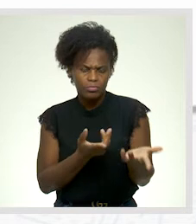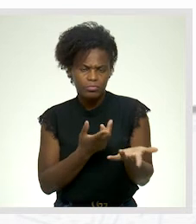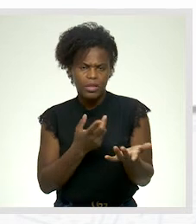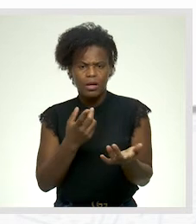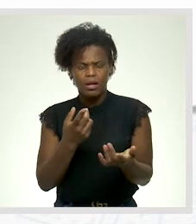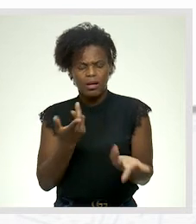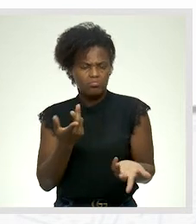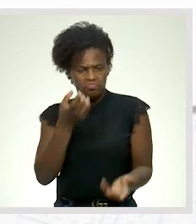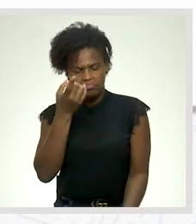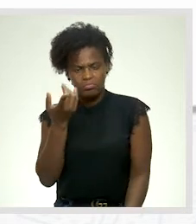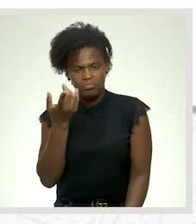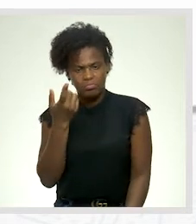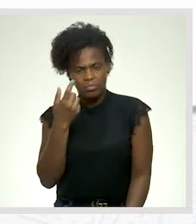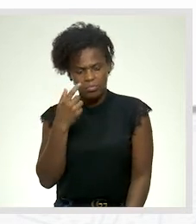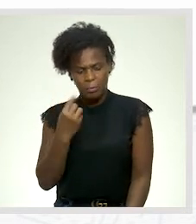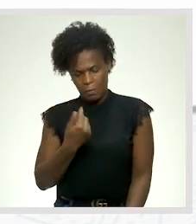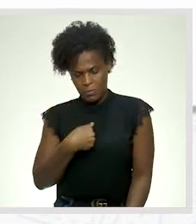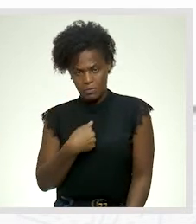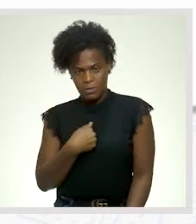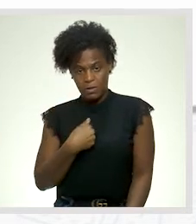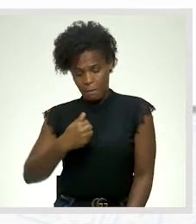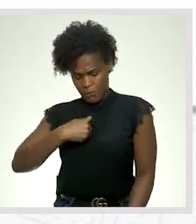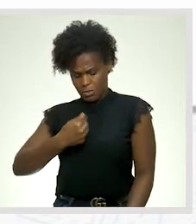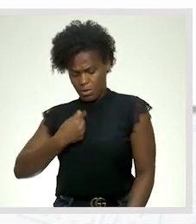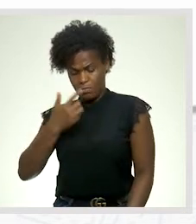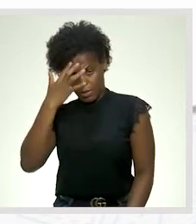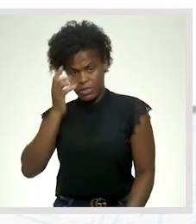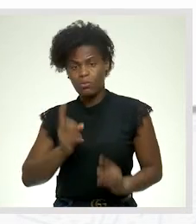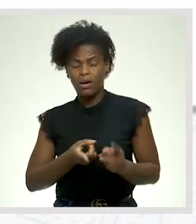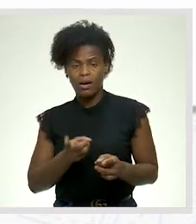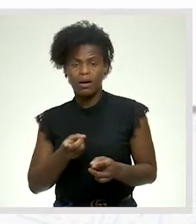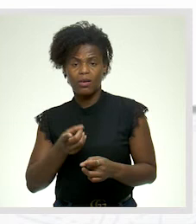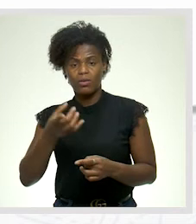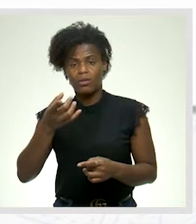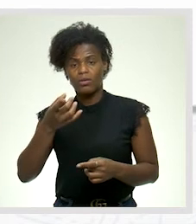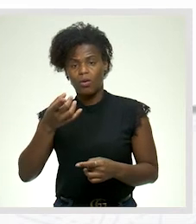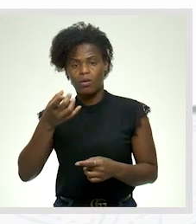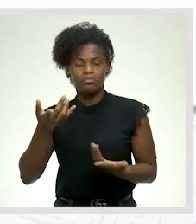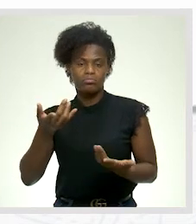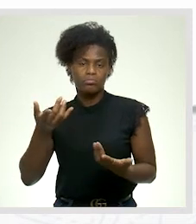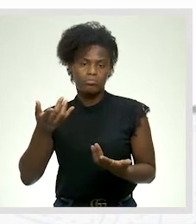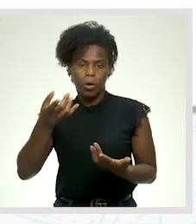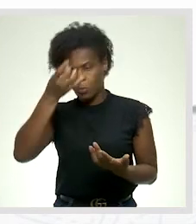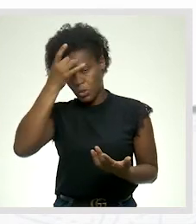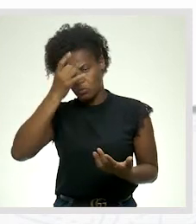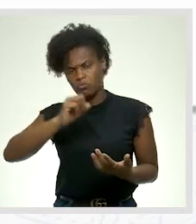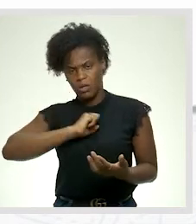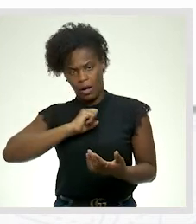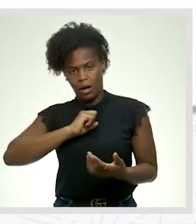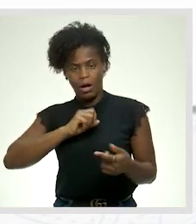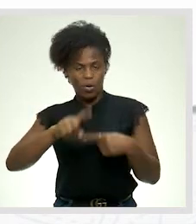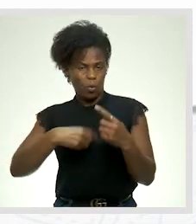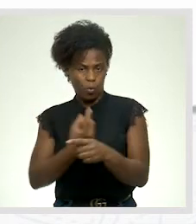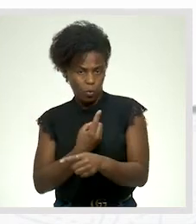meu ver, pessoalmente considero que, e ainda, do meu ponto de vista, e etc.,